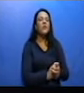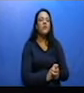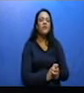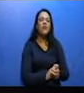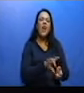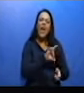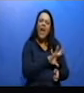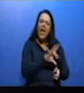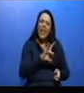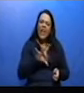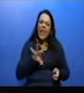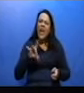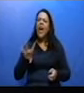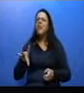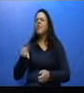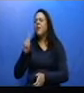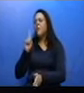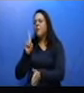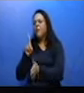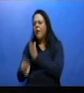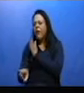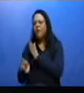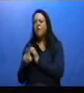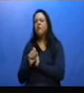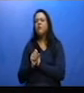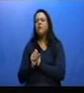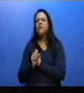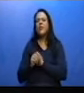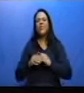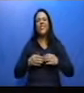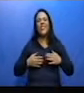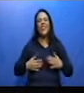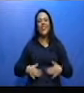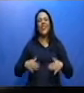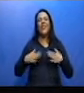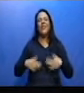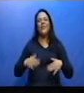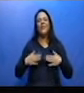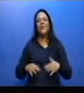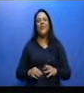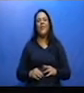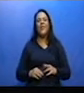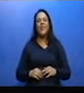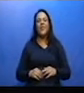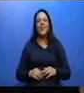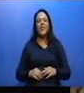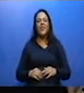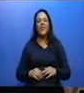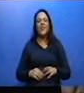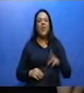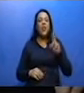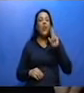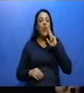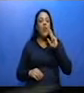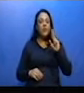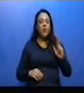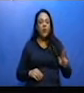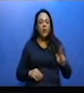dessa. Mas vamos com calma. Vamos responder tudo isso na nossa ficha